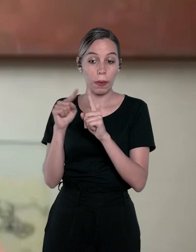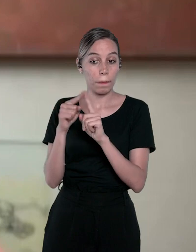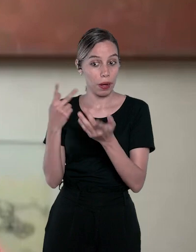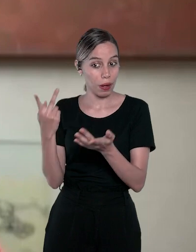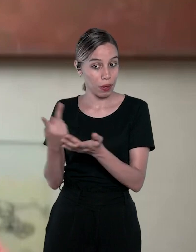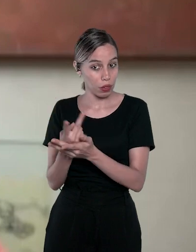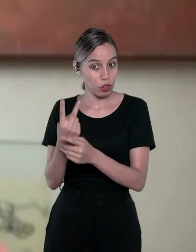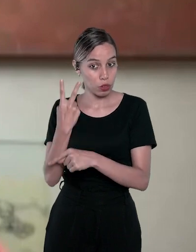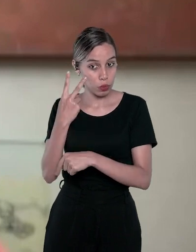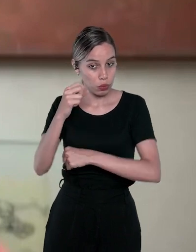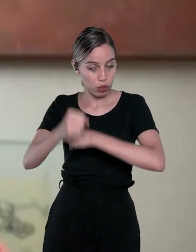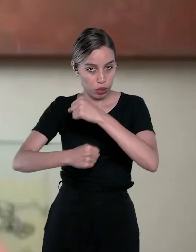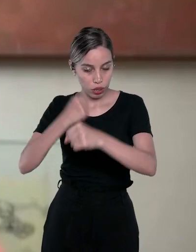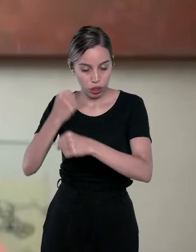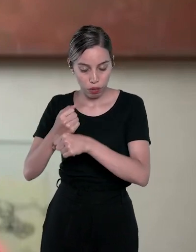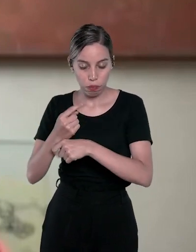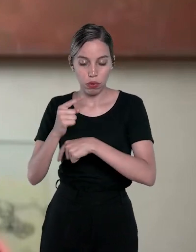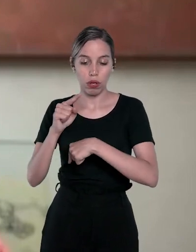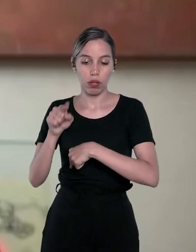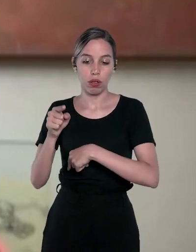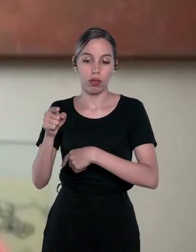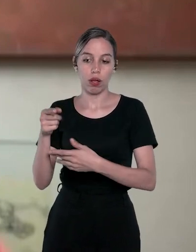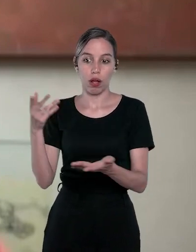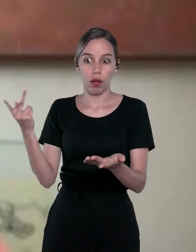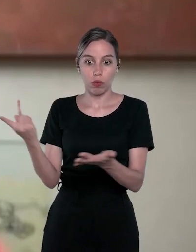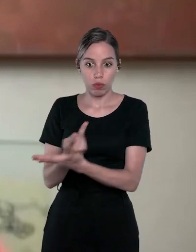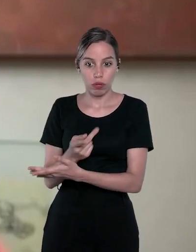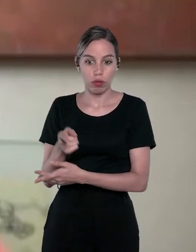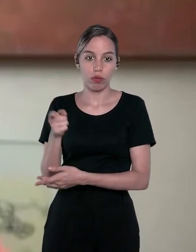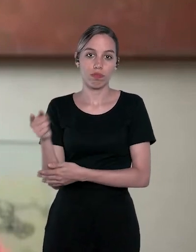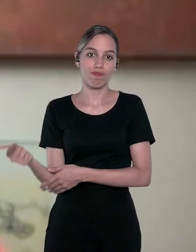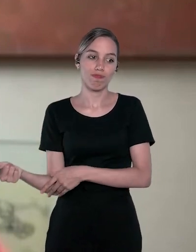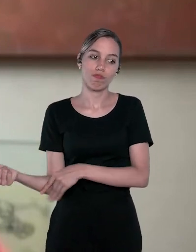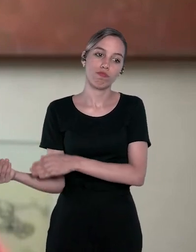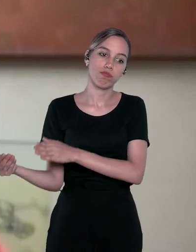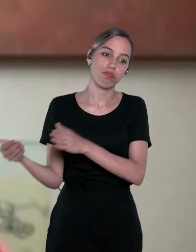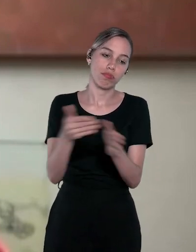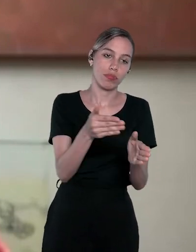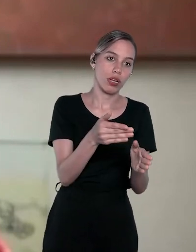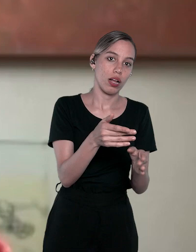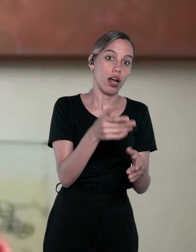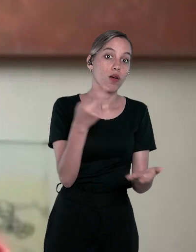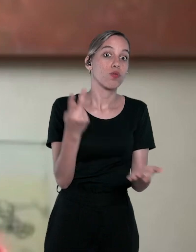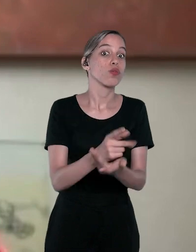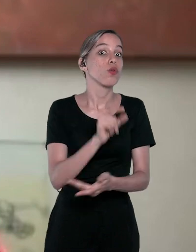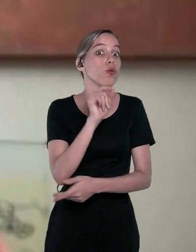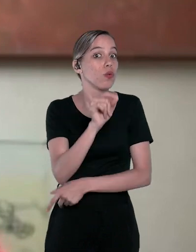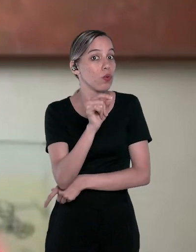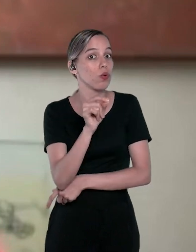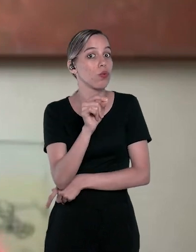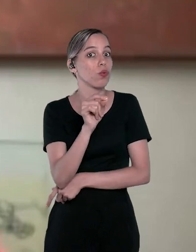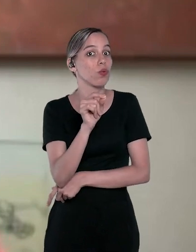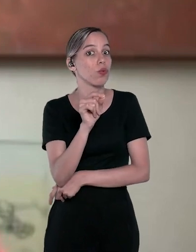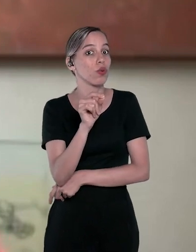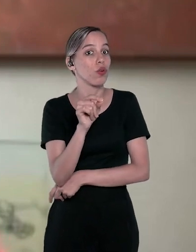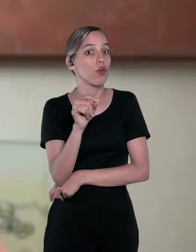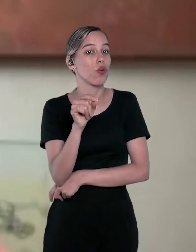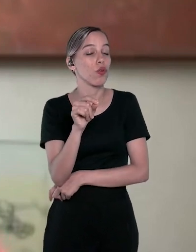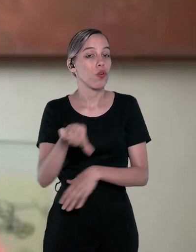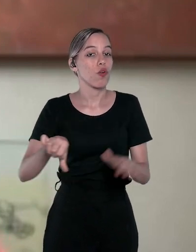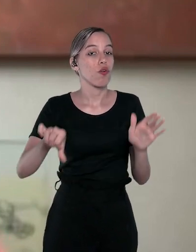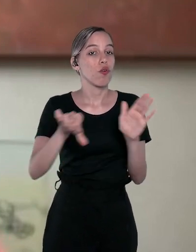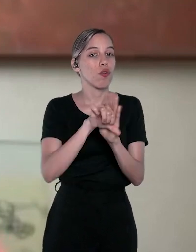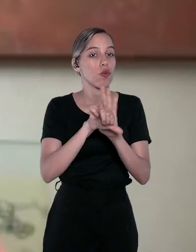da minha vida, que foi o golpe de Estado de 1964. Então, eu,